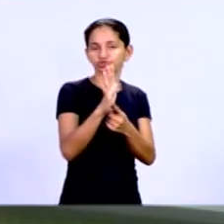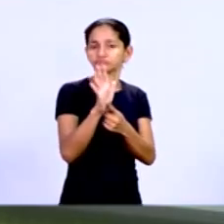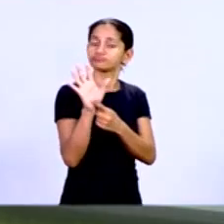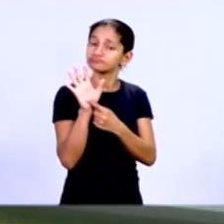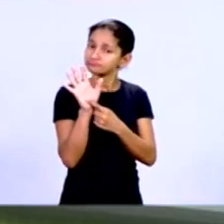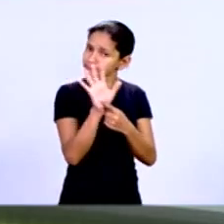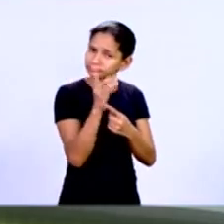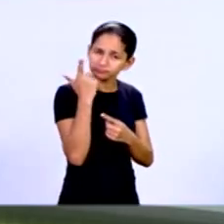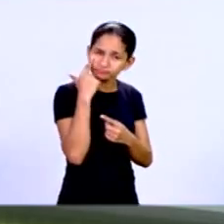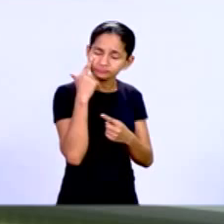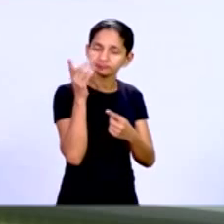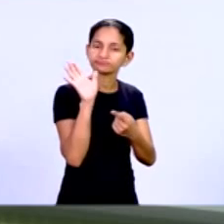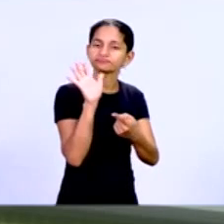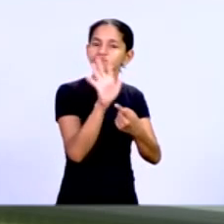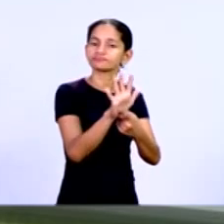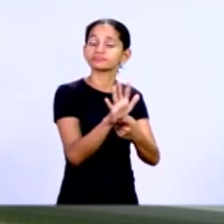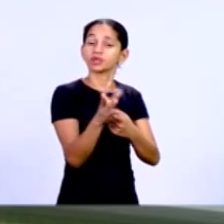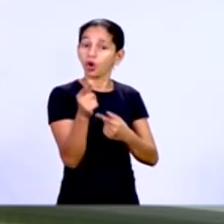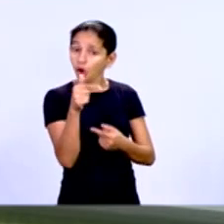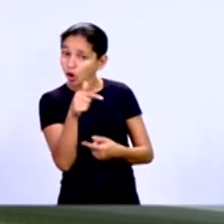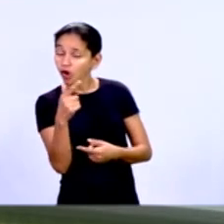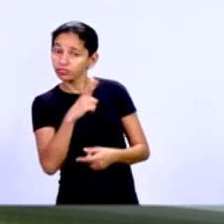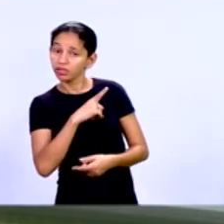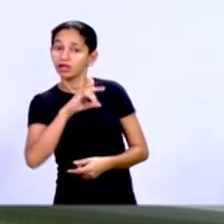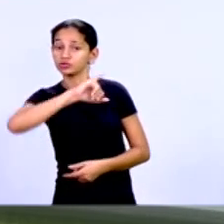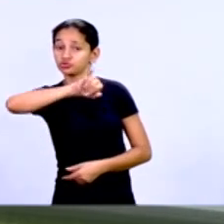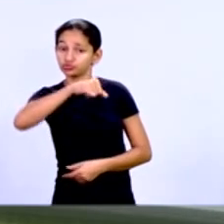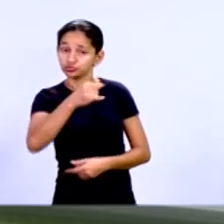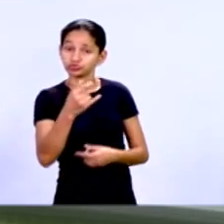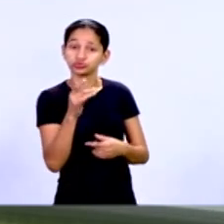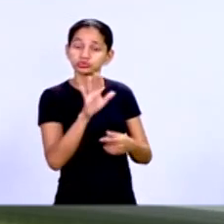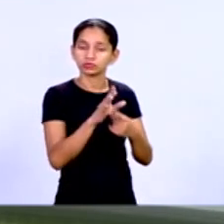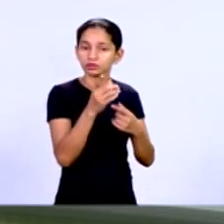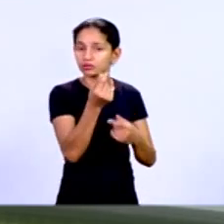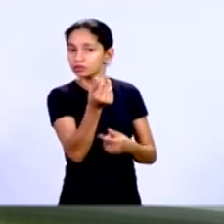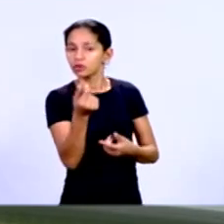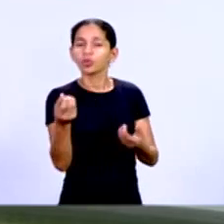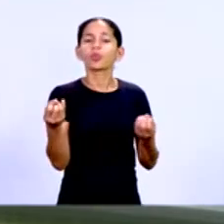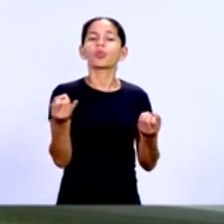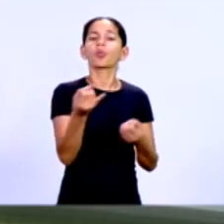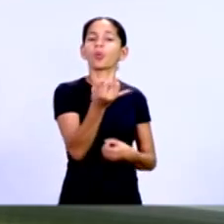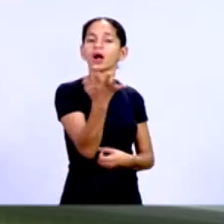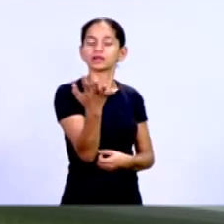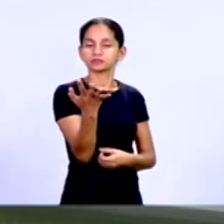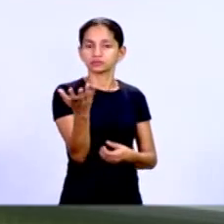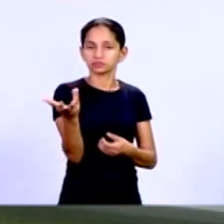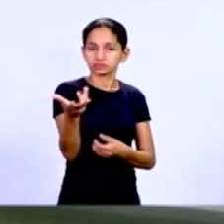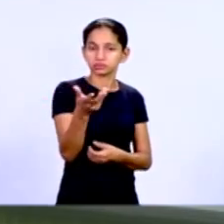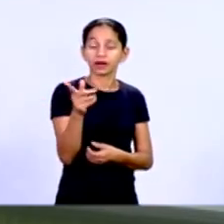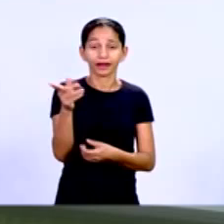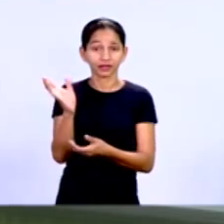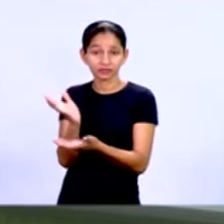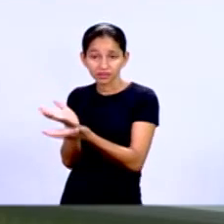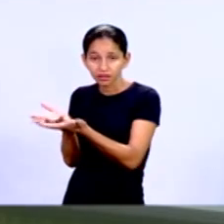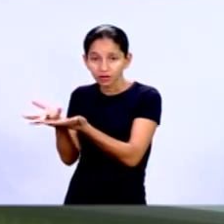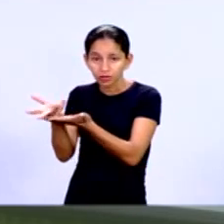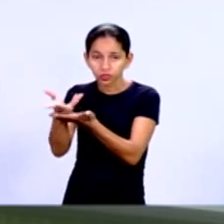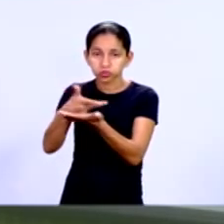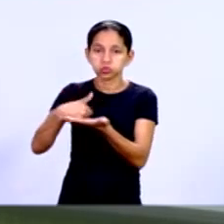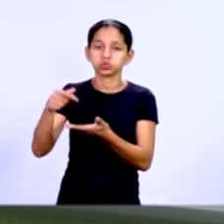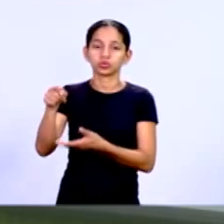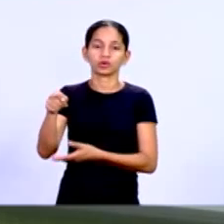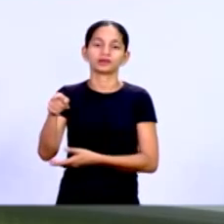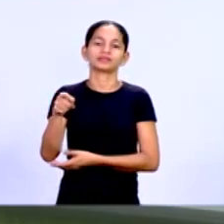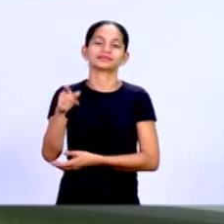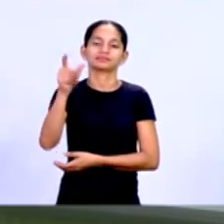esse dinheiro na mão dele. Ele vai pagar uma taxa de juros, vai pagar uma compensação pela guarda e pela garantia desse dinheiro nesse